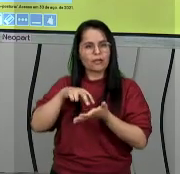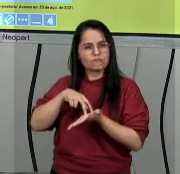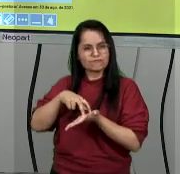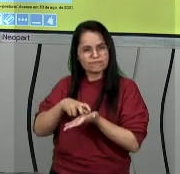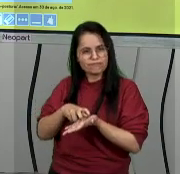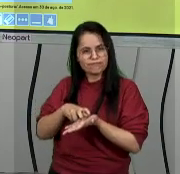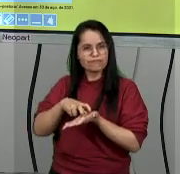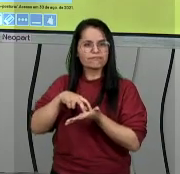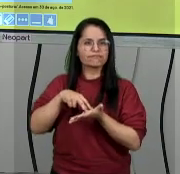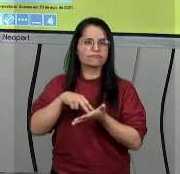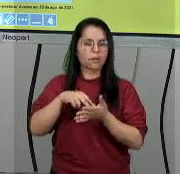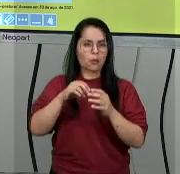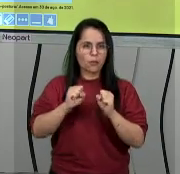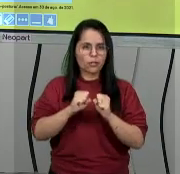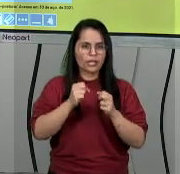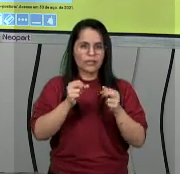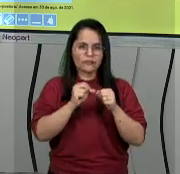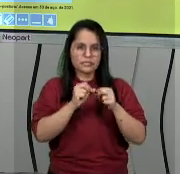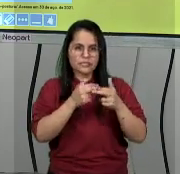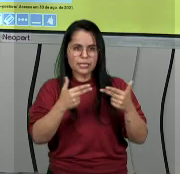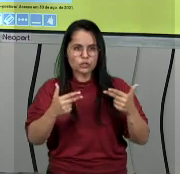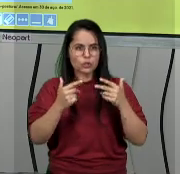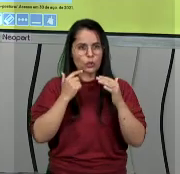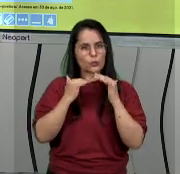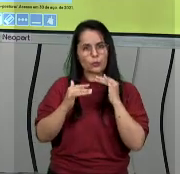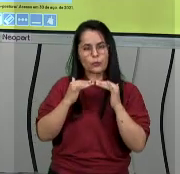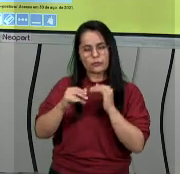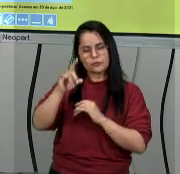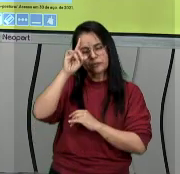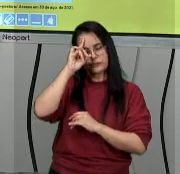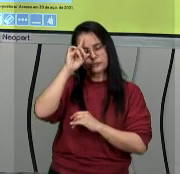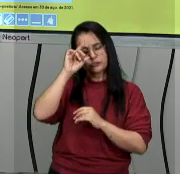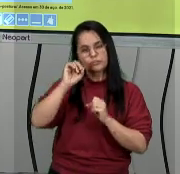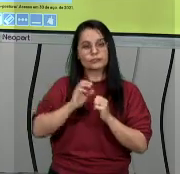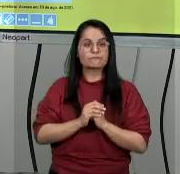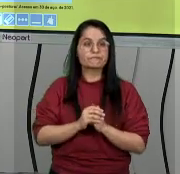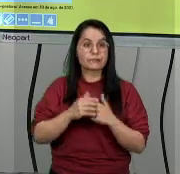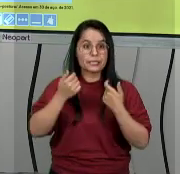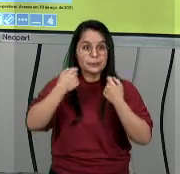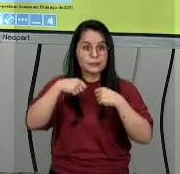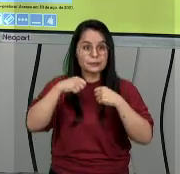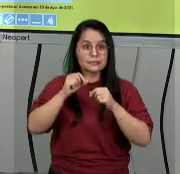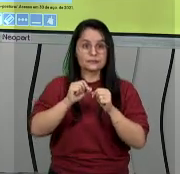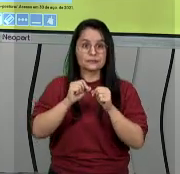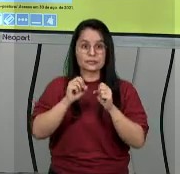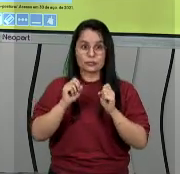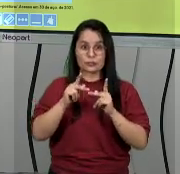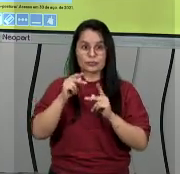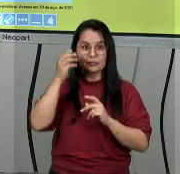para a gente poder agachar e realizar os movimentos do dia a dia que a gente precisa